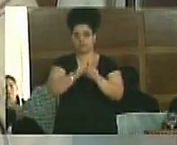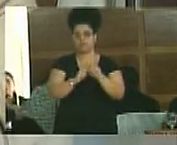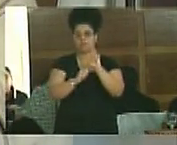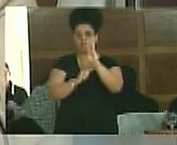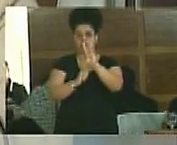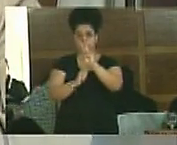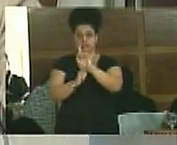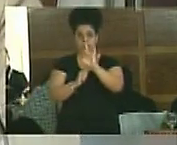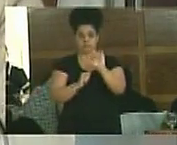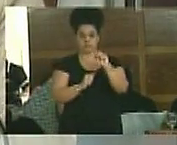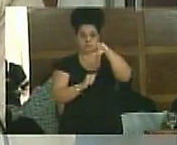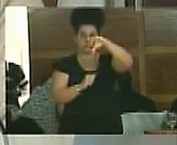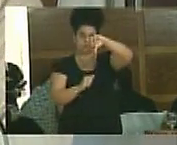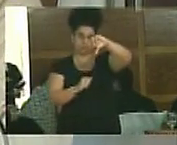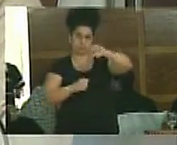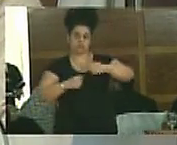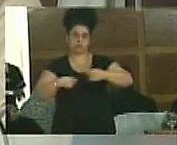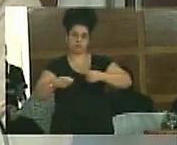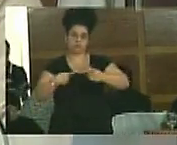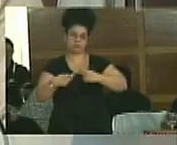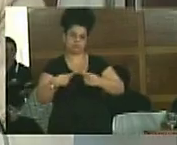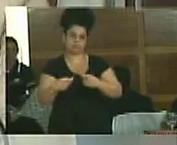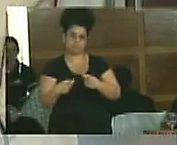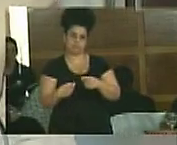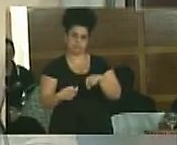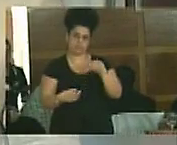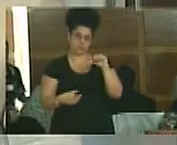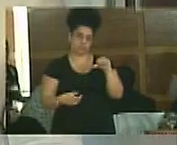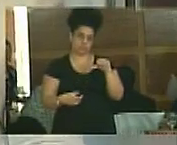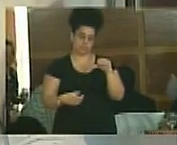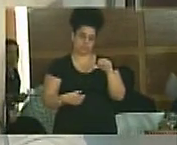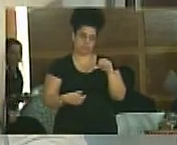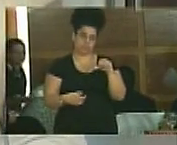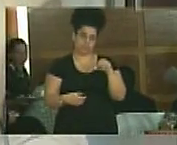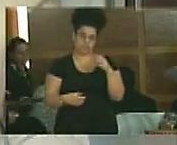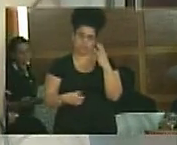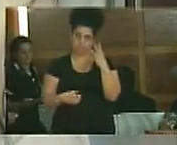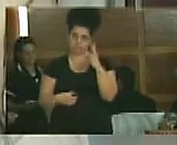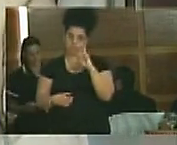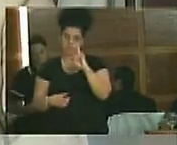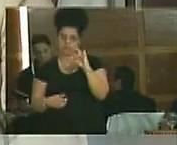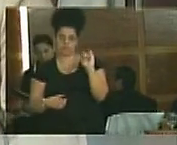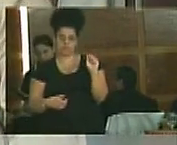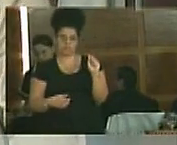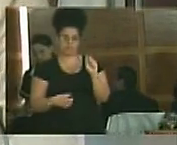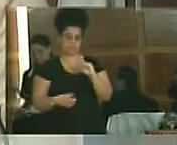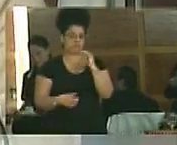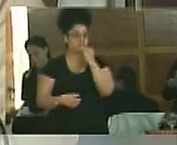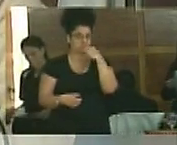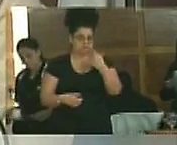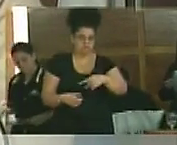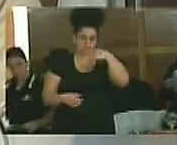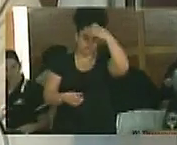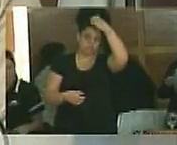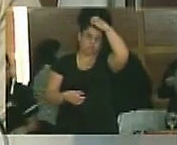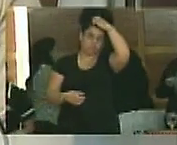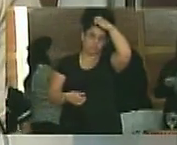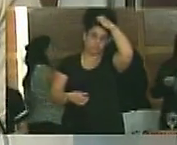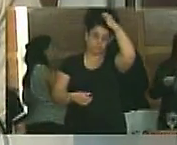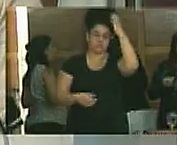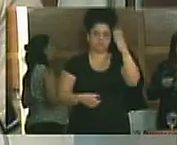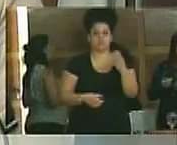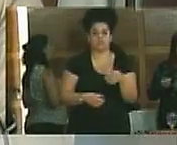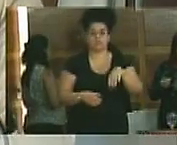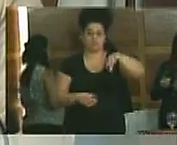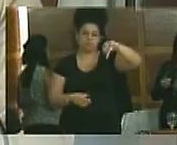3 dias, 9 tiroteios. 9 em 3 dias. Desculpa, Angra dos Reis. Angra dos